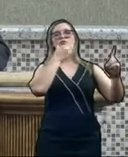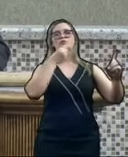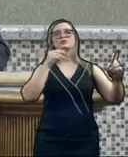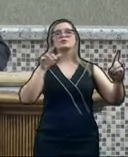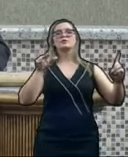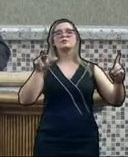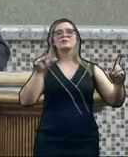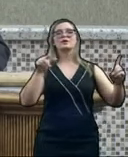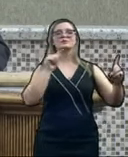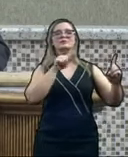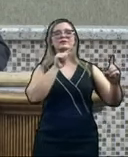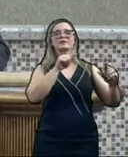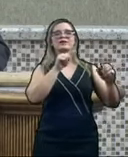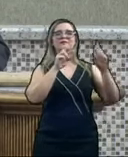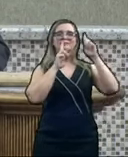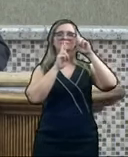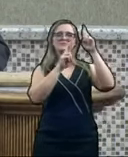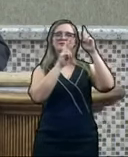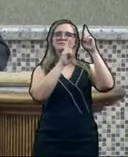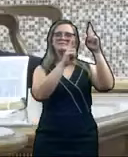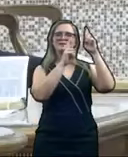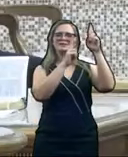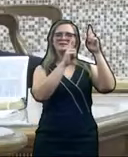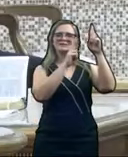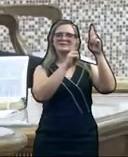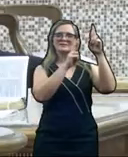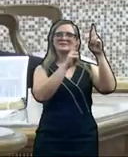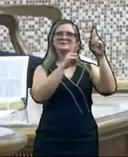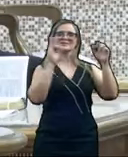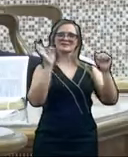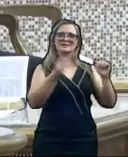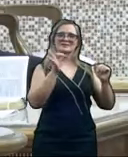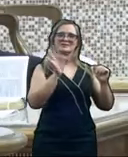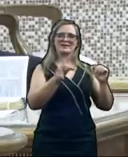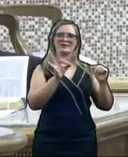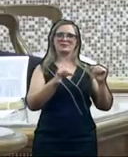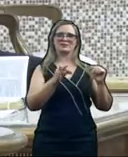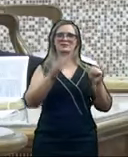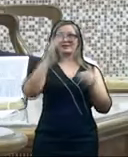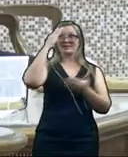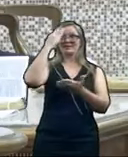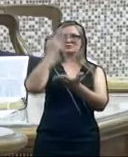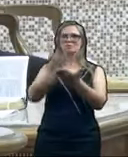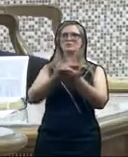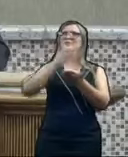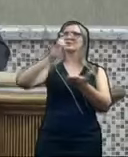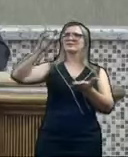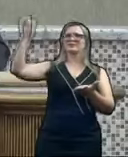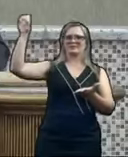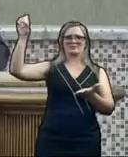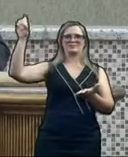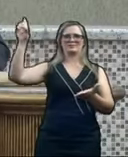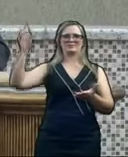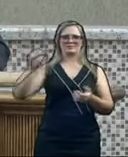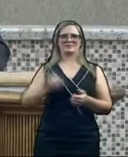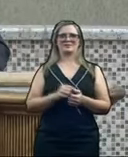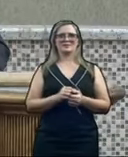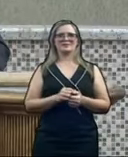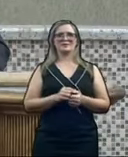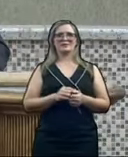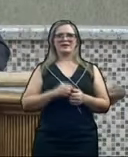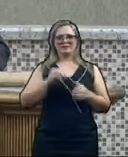é porque ele lançou diante de Deus todas as suas dores em todas as suas dificuldades